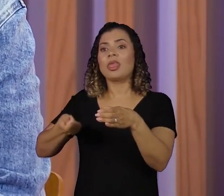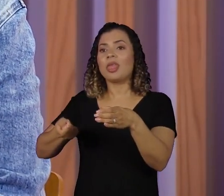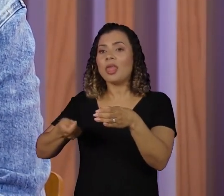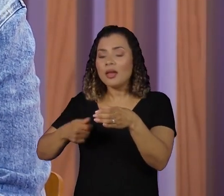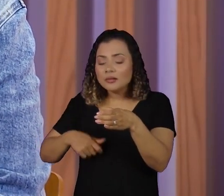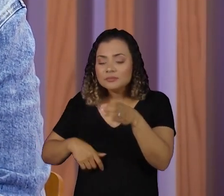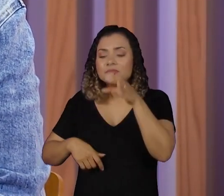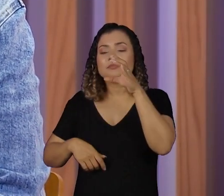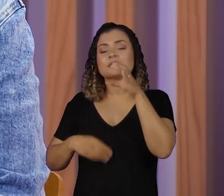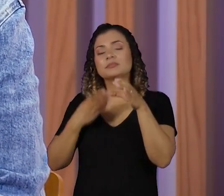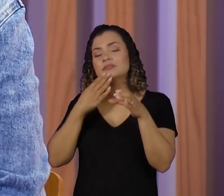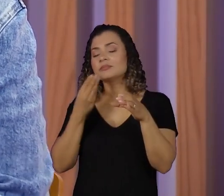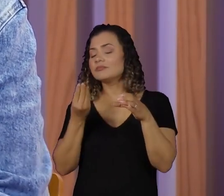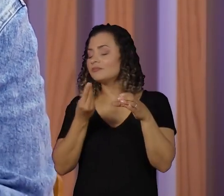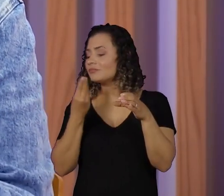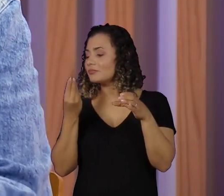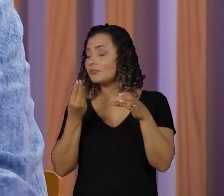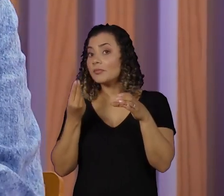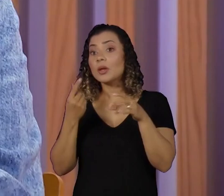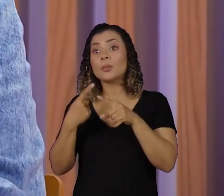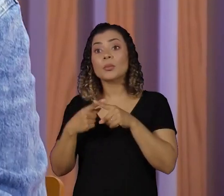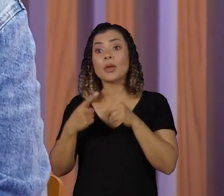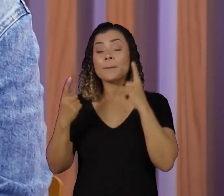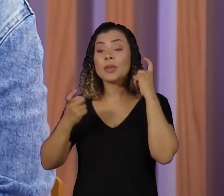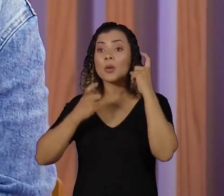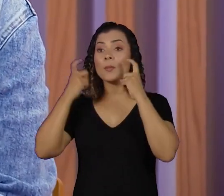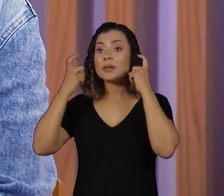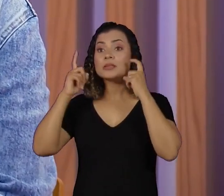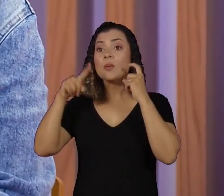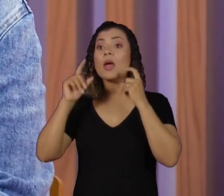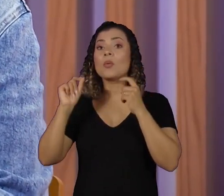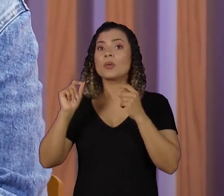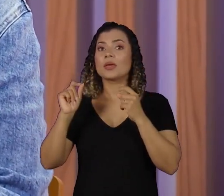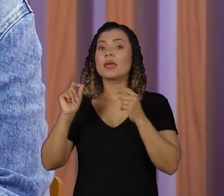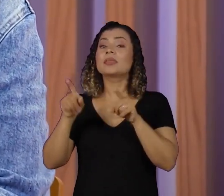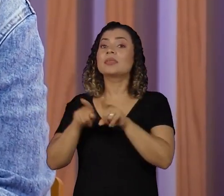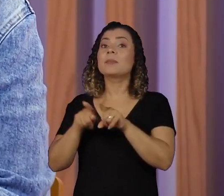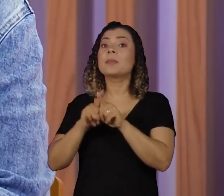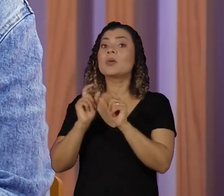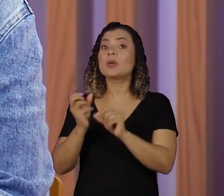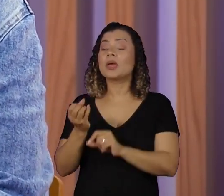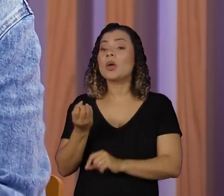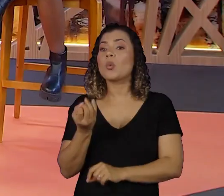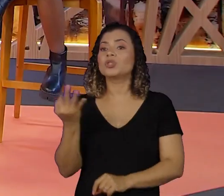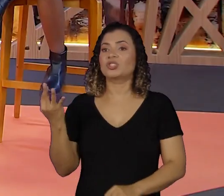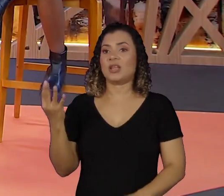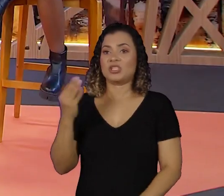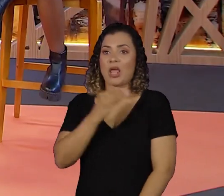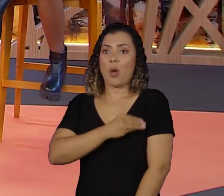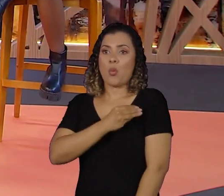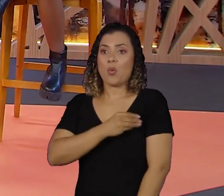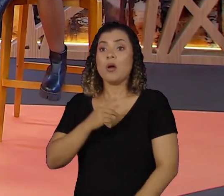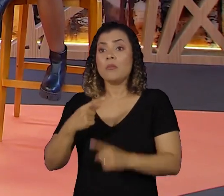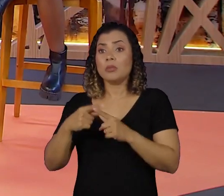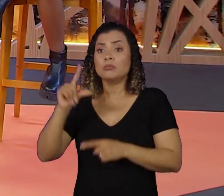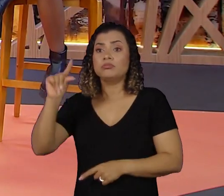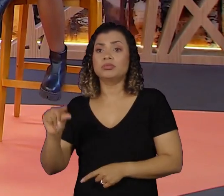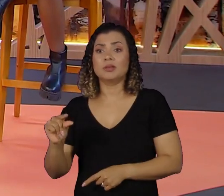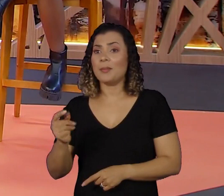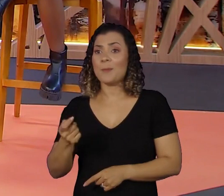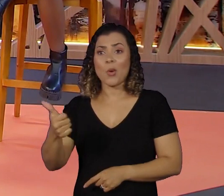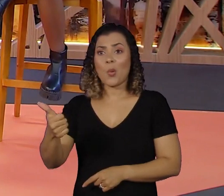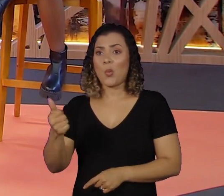porque a preocupação está muito mais no teor alcoólico. A cerveja, por ser um produto de baixo teor alcoólico,